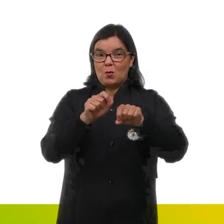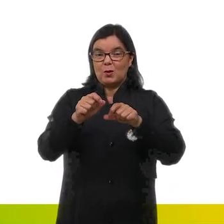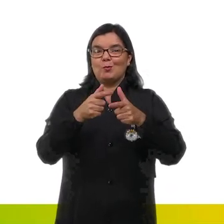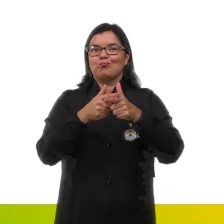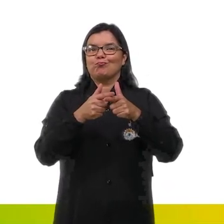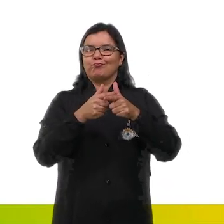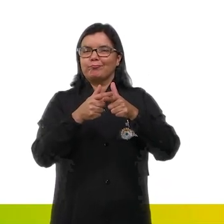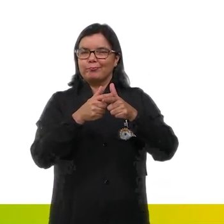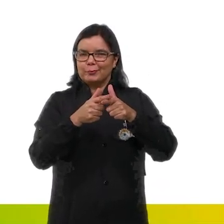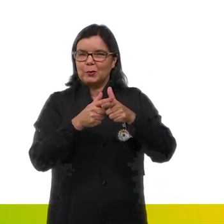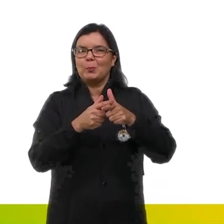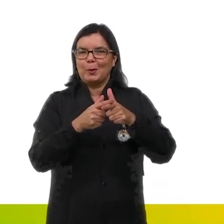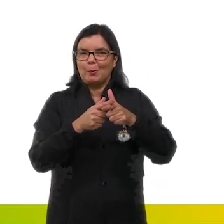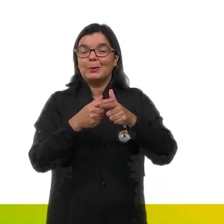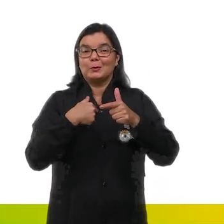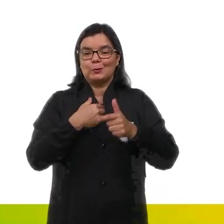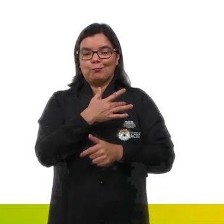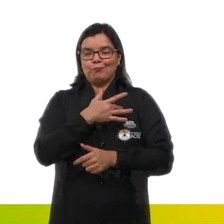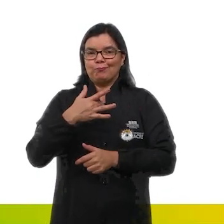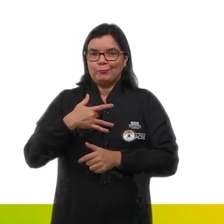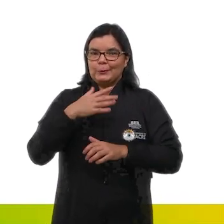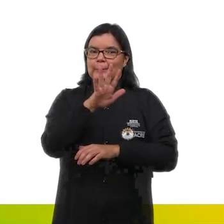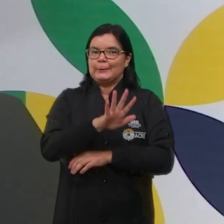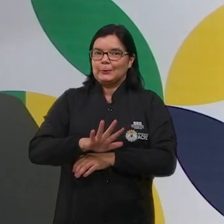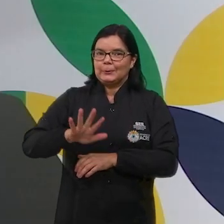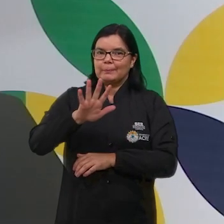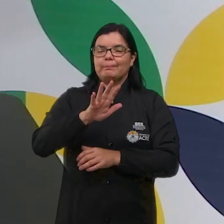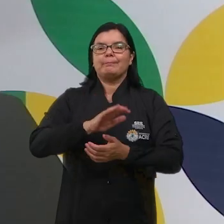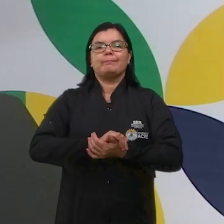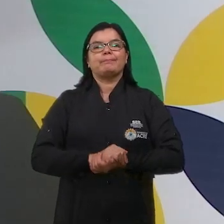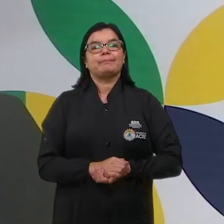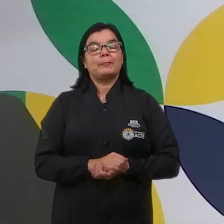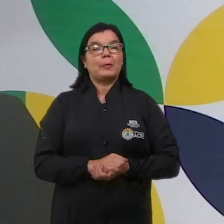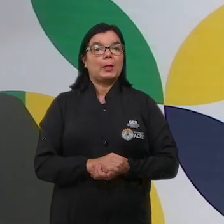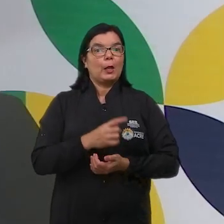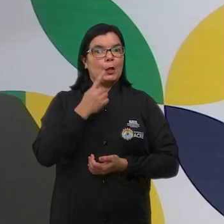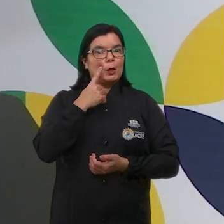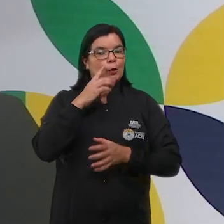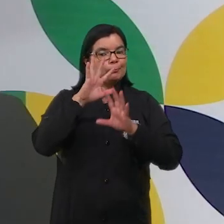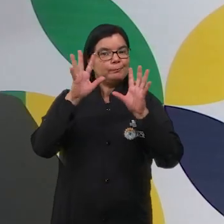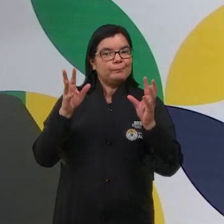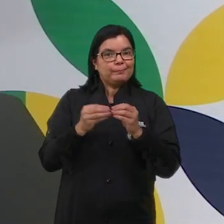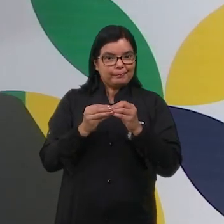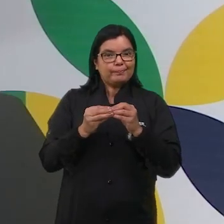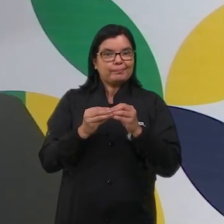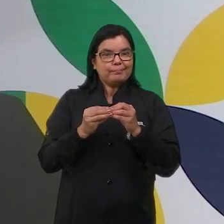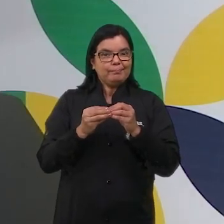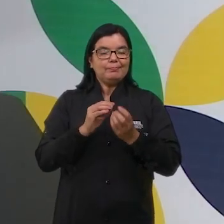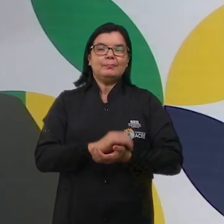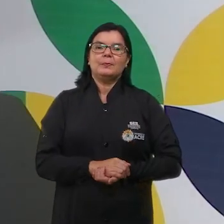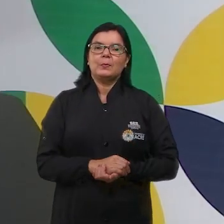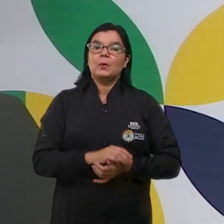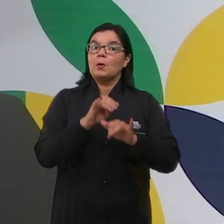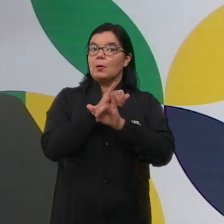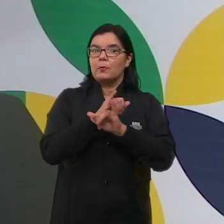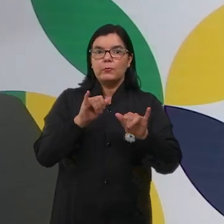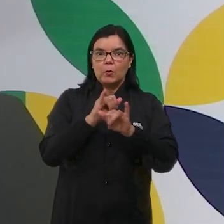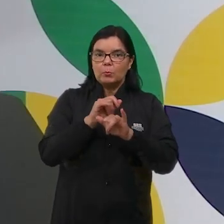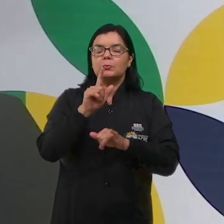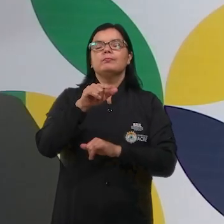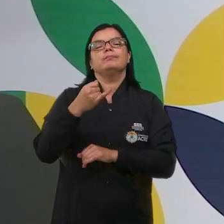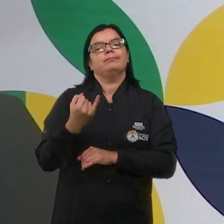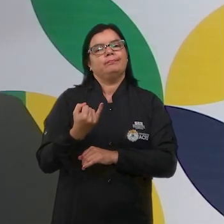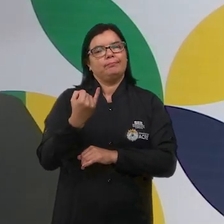e comprometer o bem-estar geral. Então, resumindo, informação é